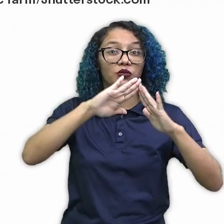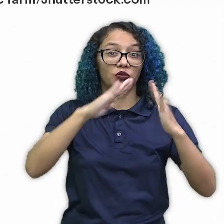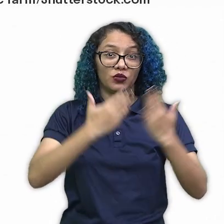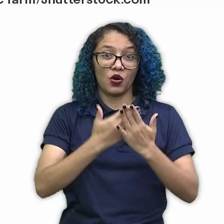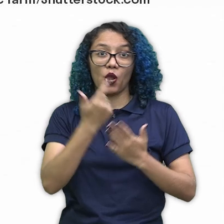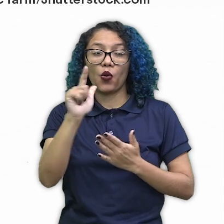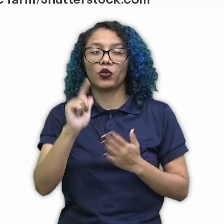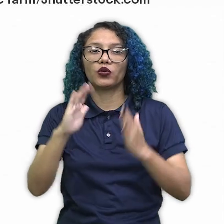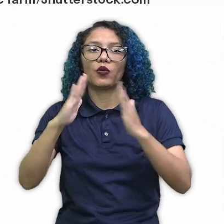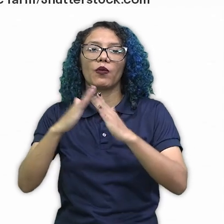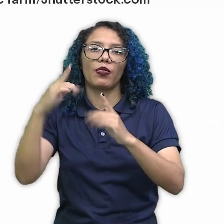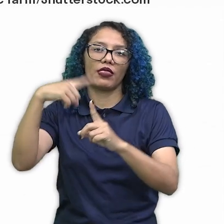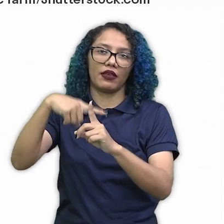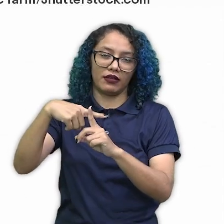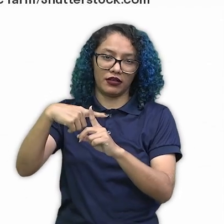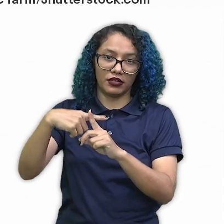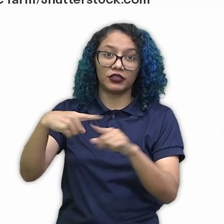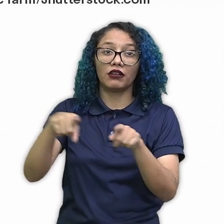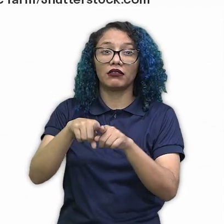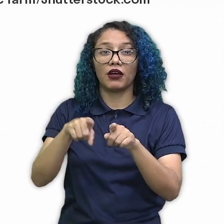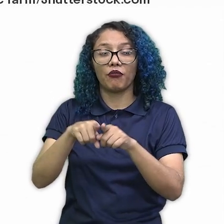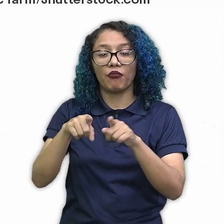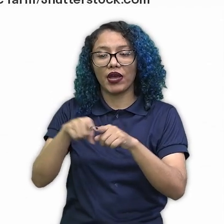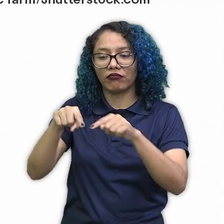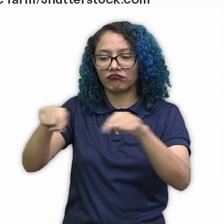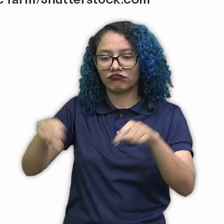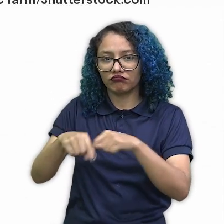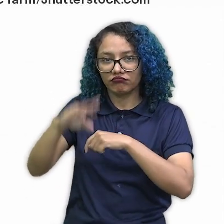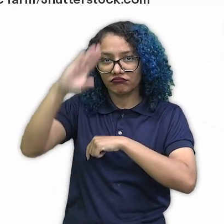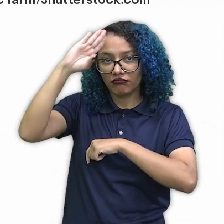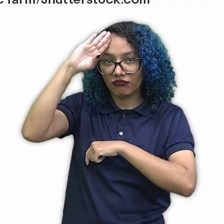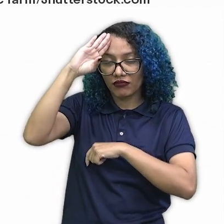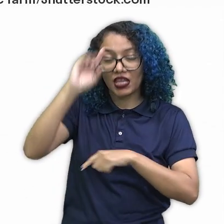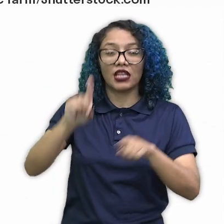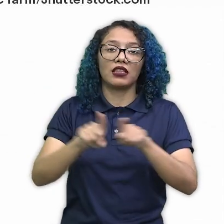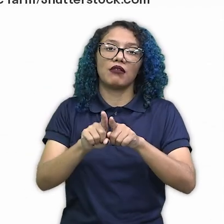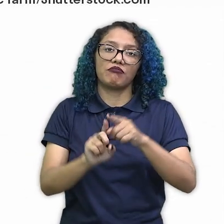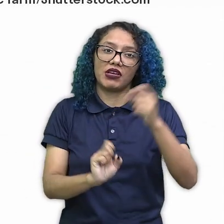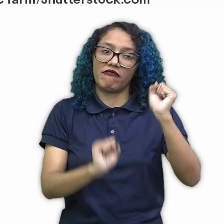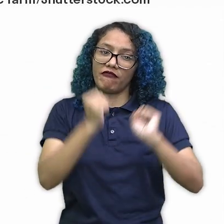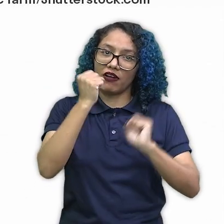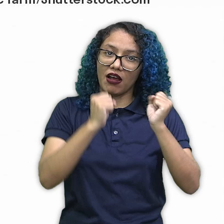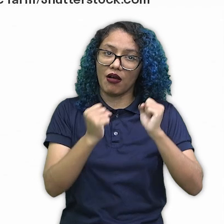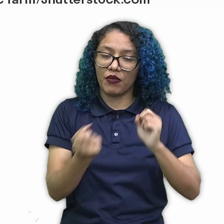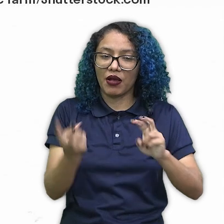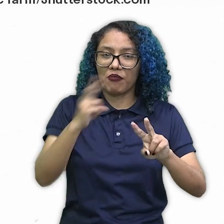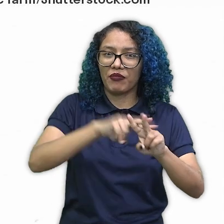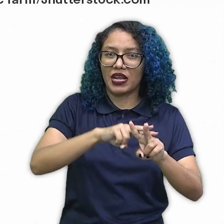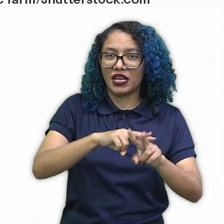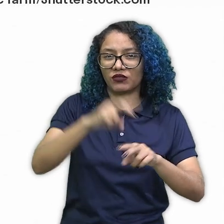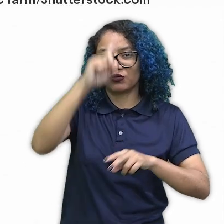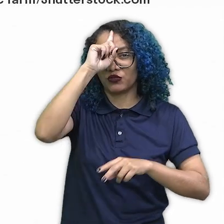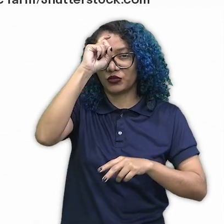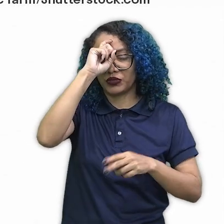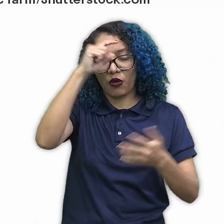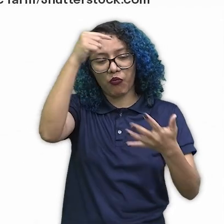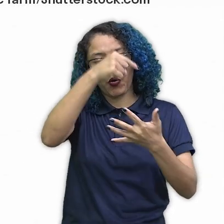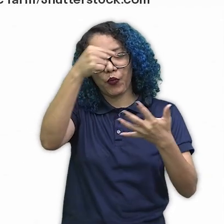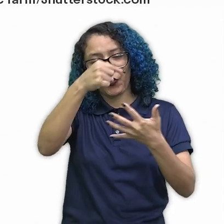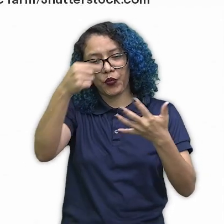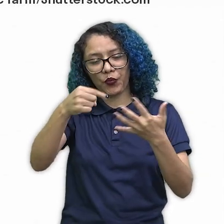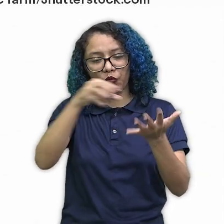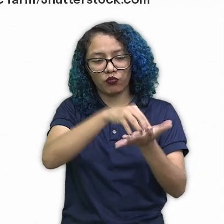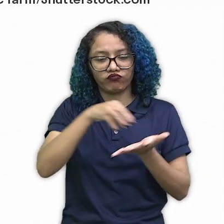incrível que pareça. A igreja, o quartel, a fábrica, a cadeia, o hospital,